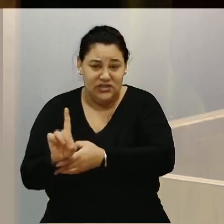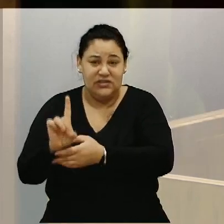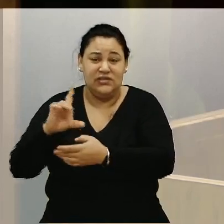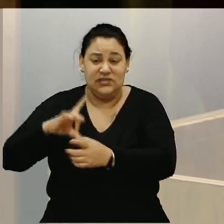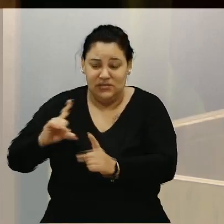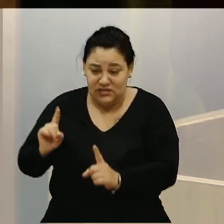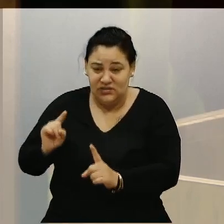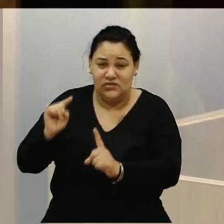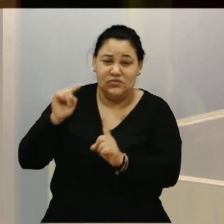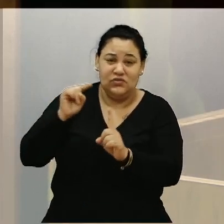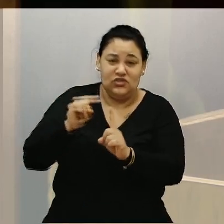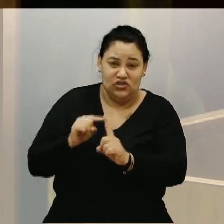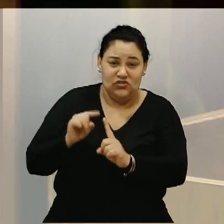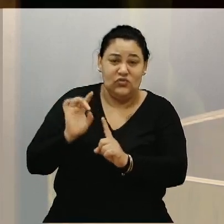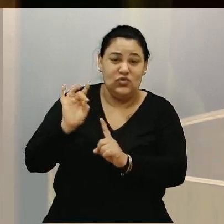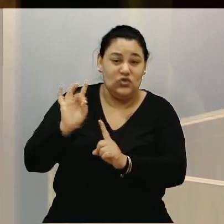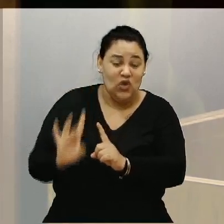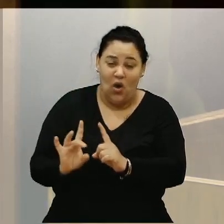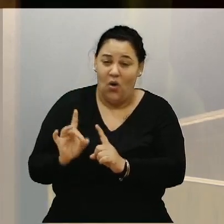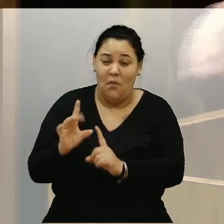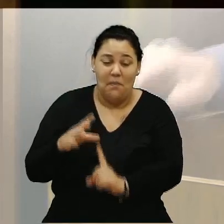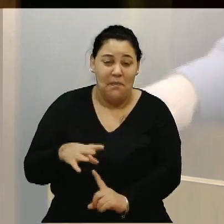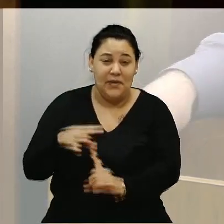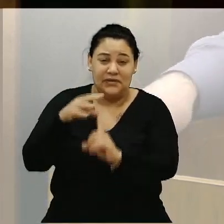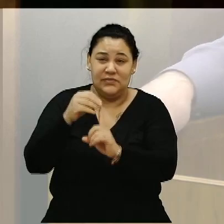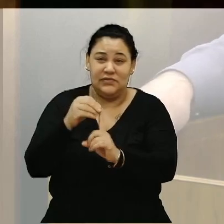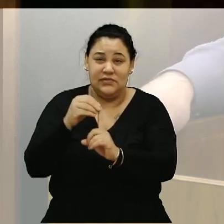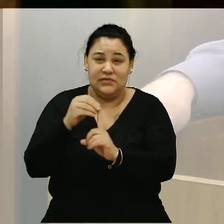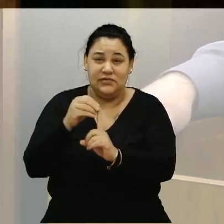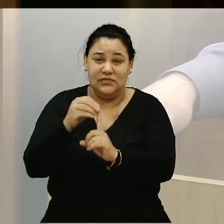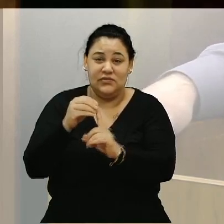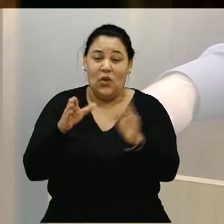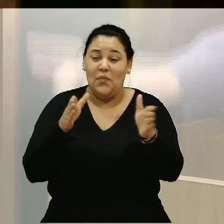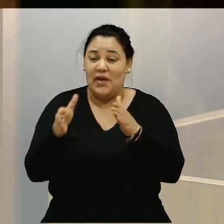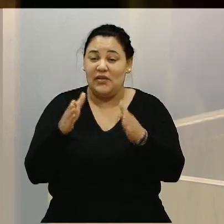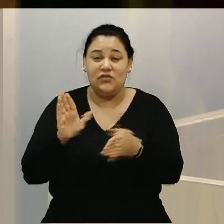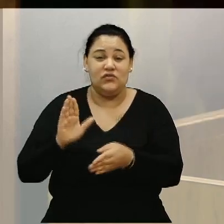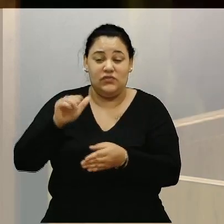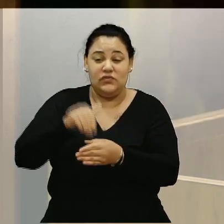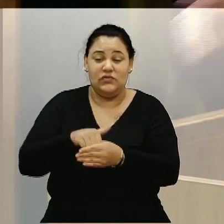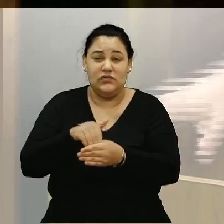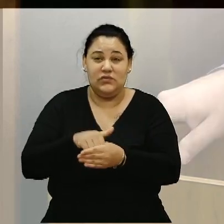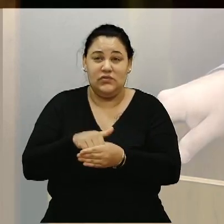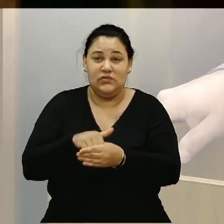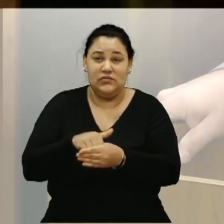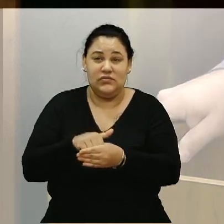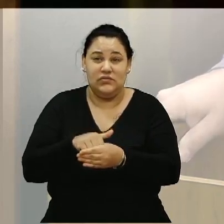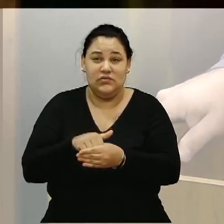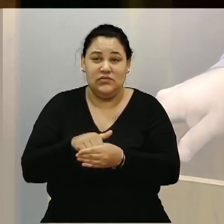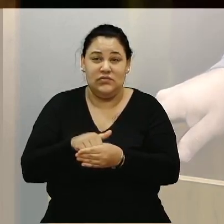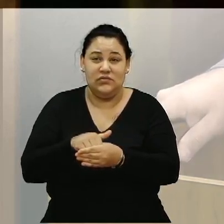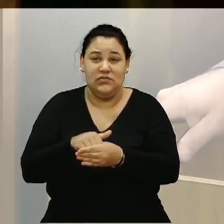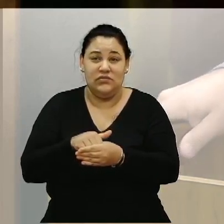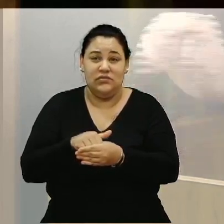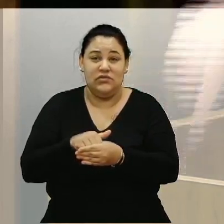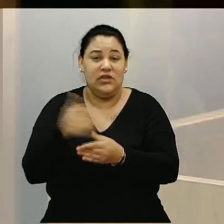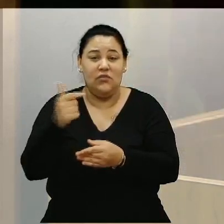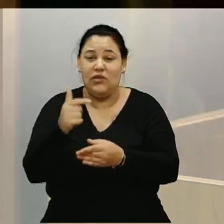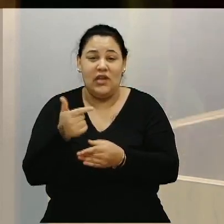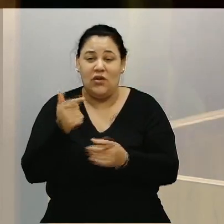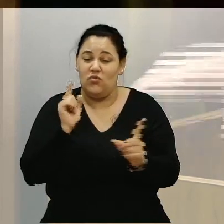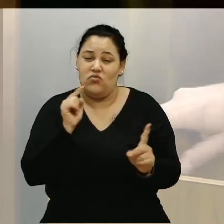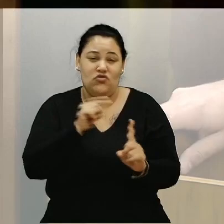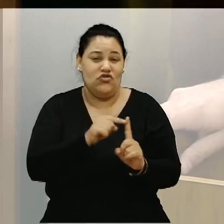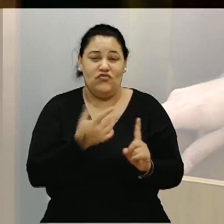objetivo exclusivo o processo eleitoral. Não há uma outra intencionalidade. Porque